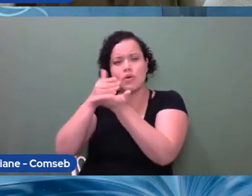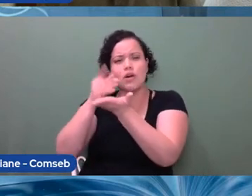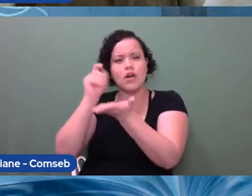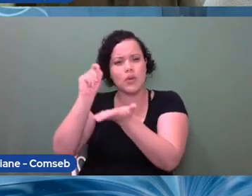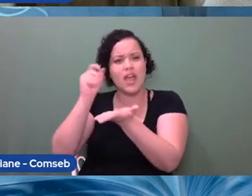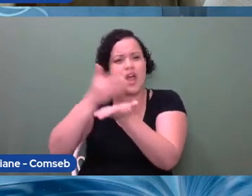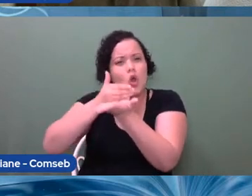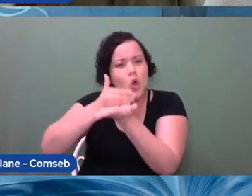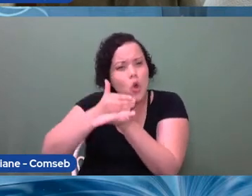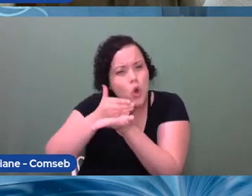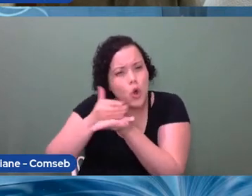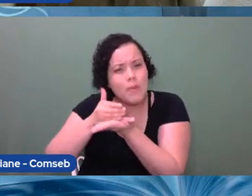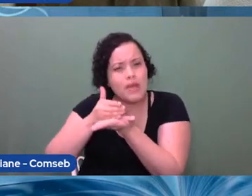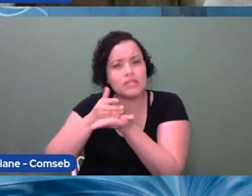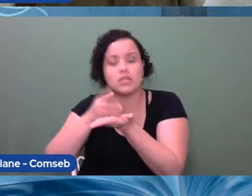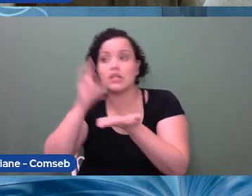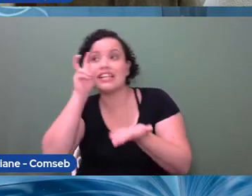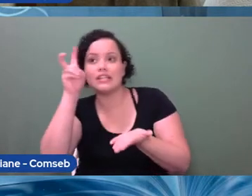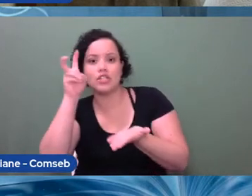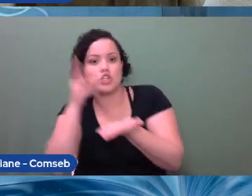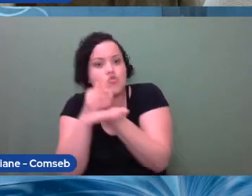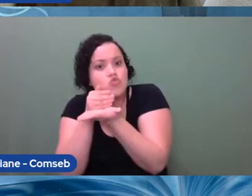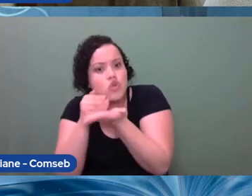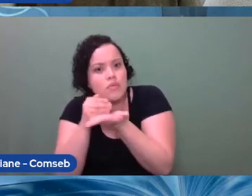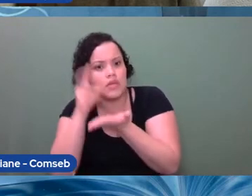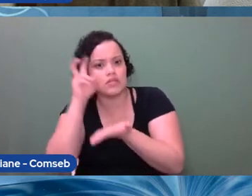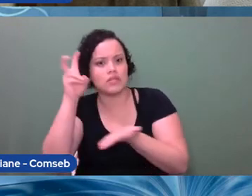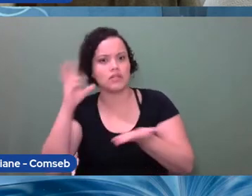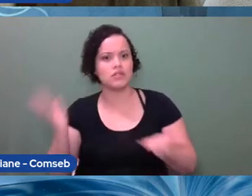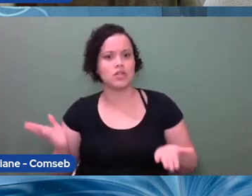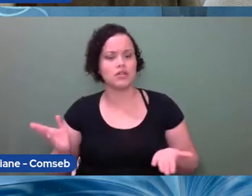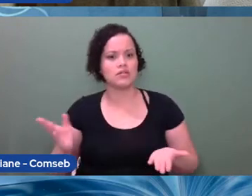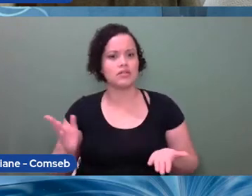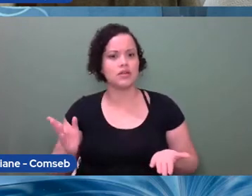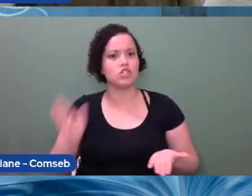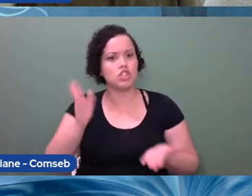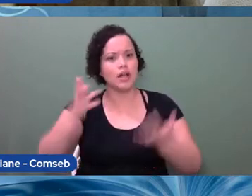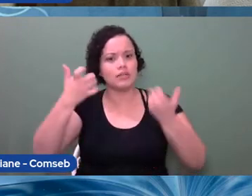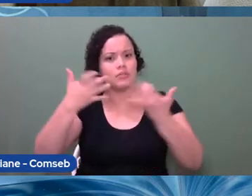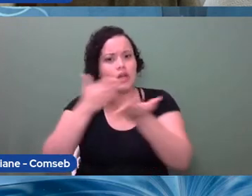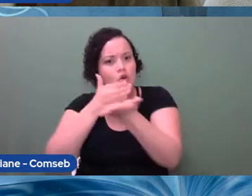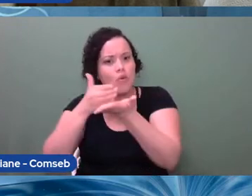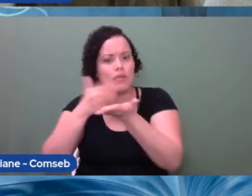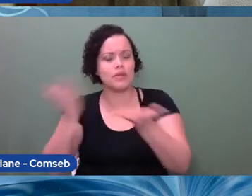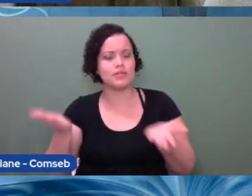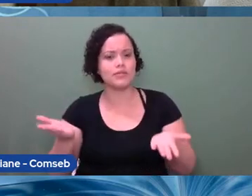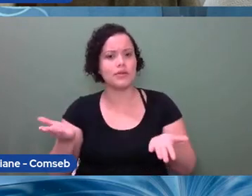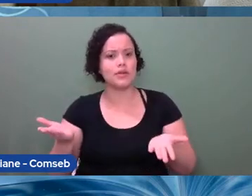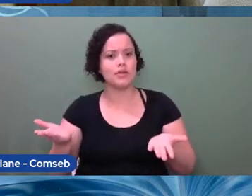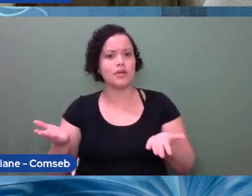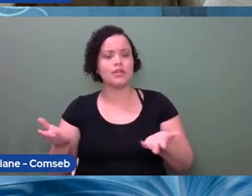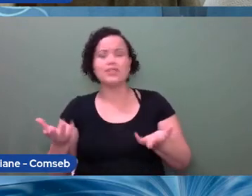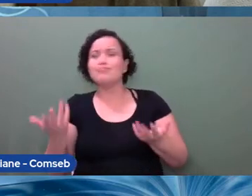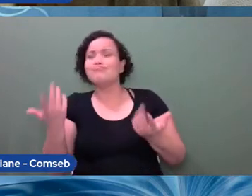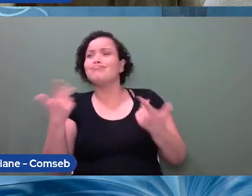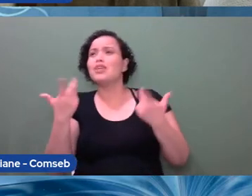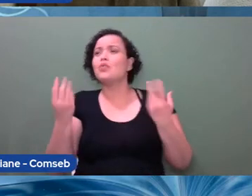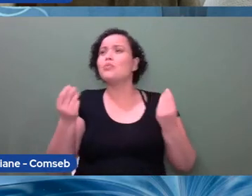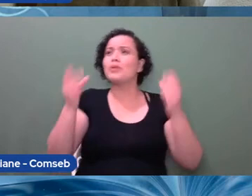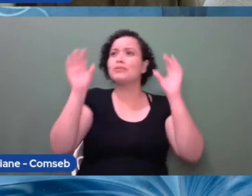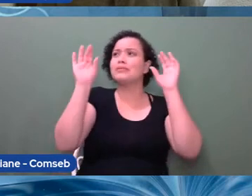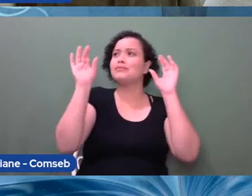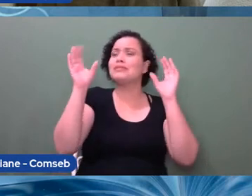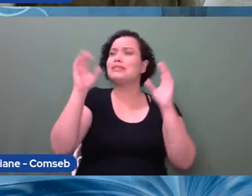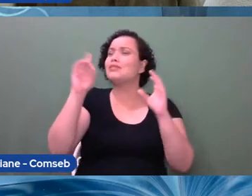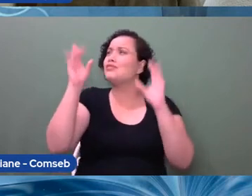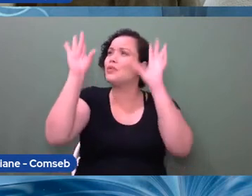começo ali, inteligente. Então, ele, de alguma forma, Deus, e a gente não tem como entrar nesse detalhe, Deus criou